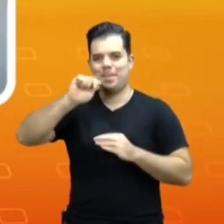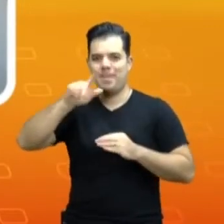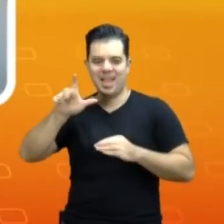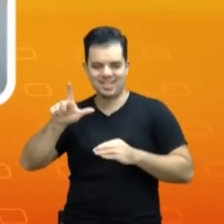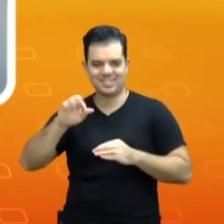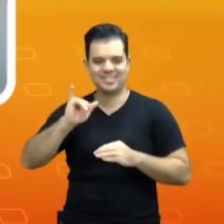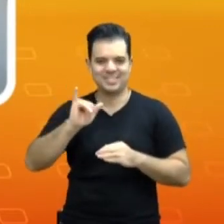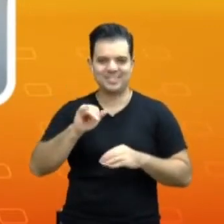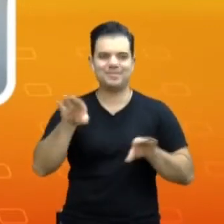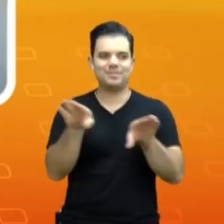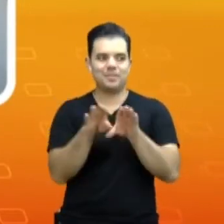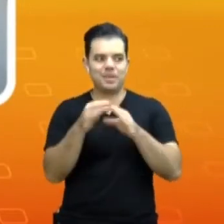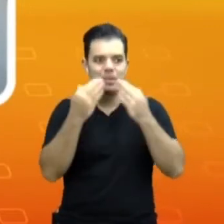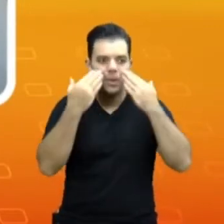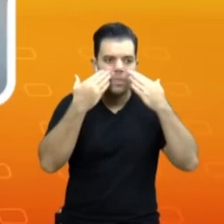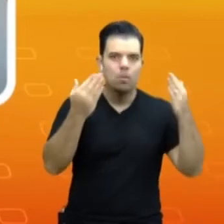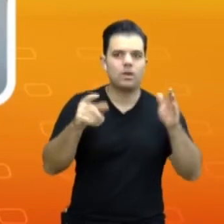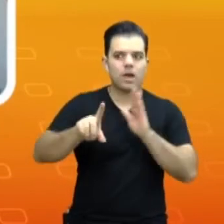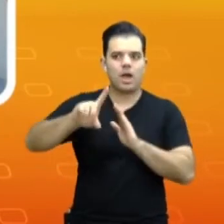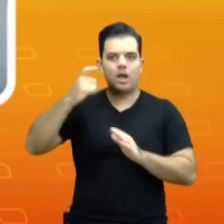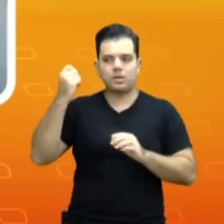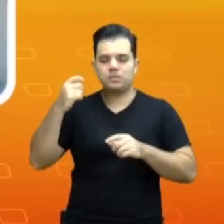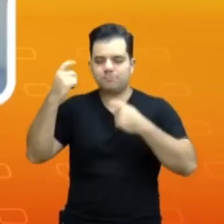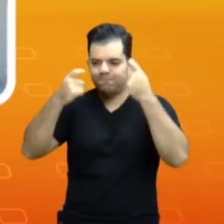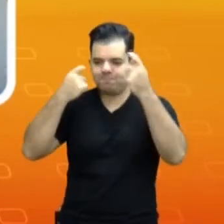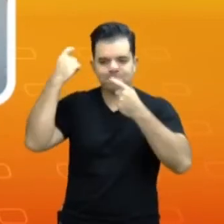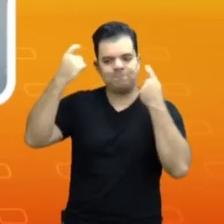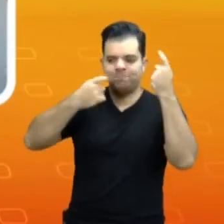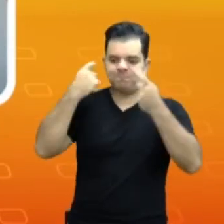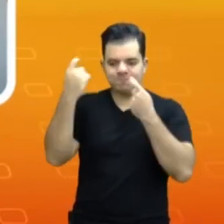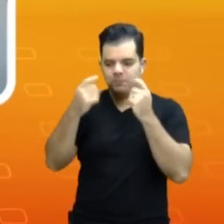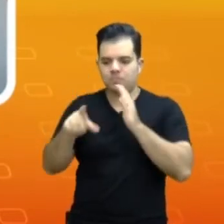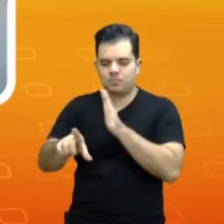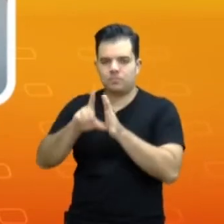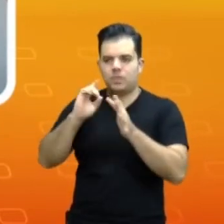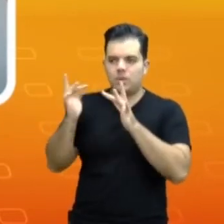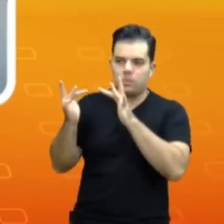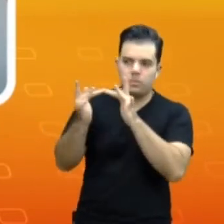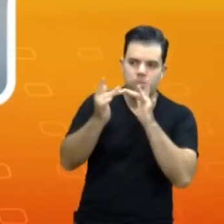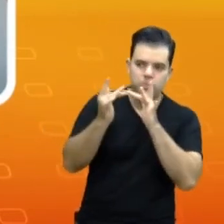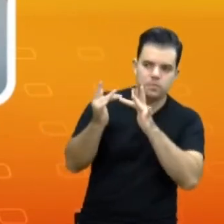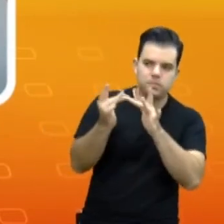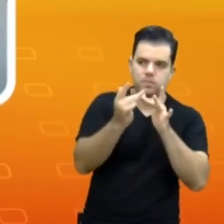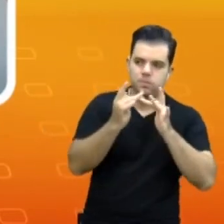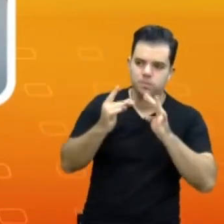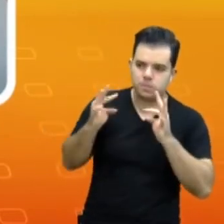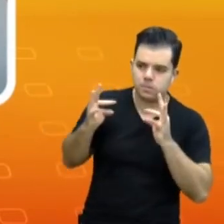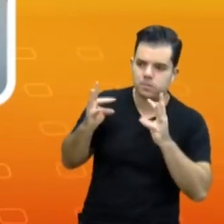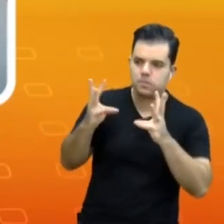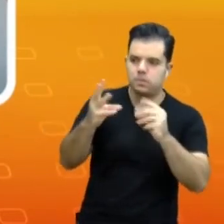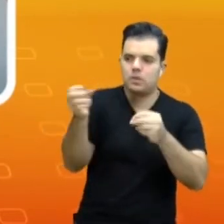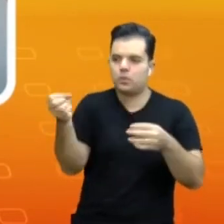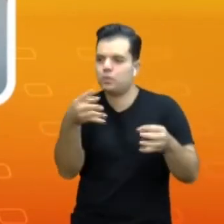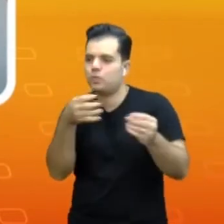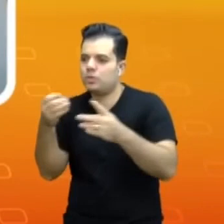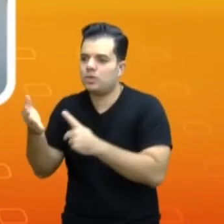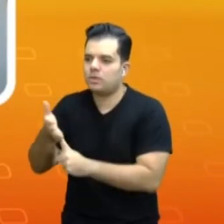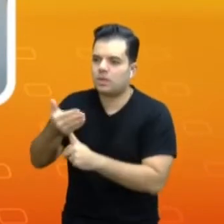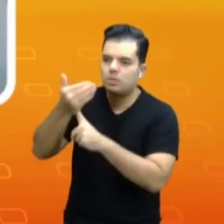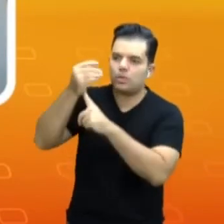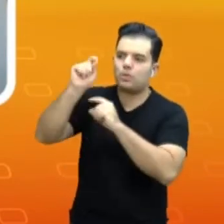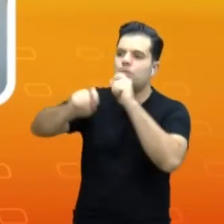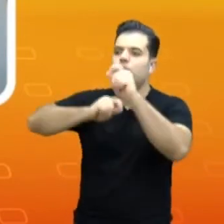certamente mostra ali sempre a preocupação também do grupo de estar em contato com essas novas tecnologias, com os